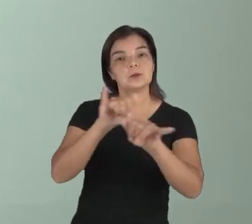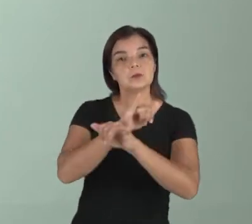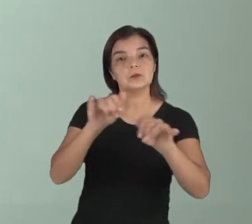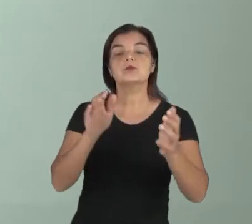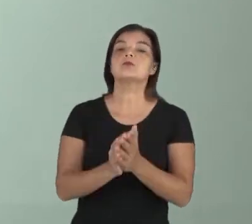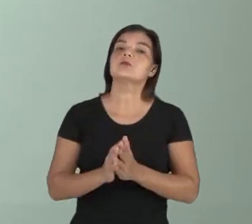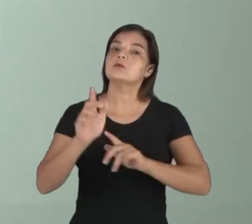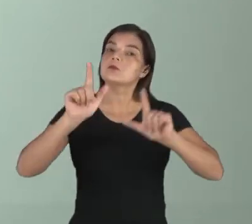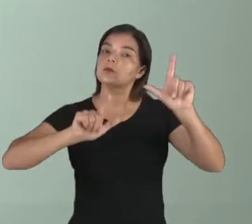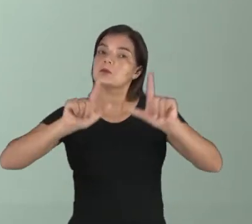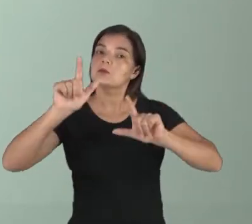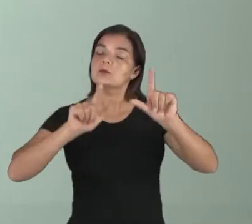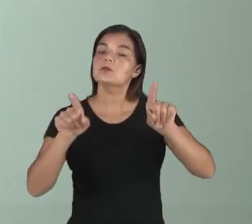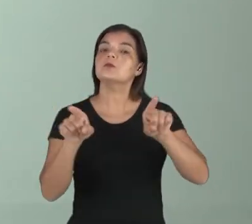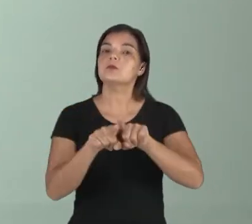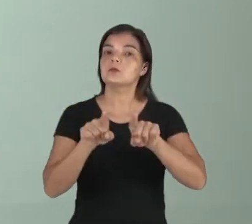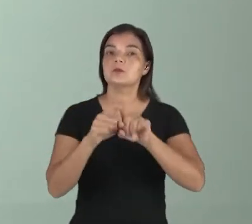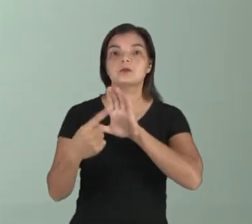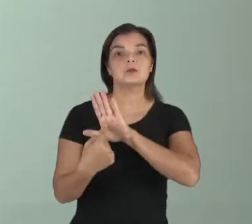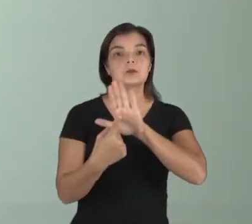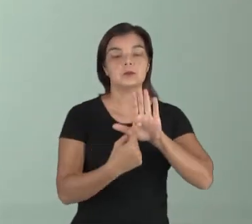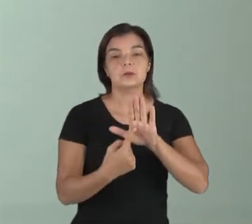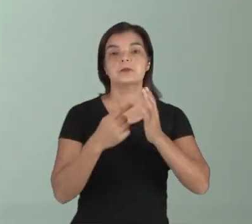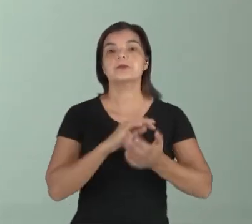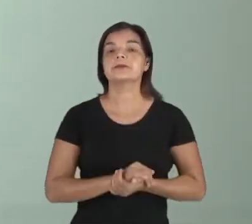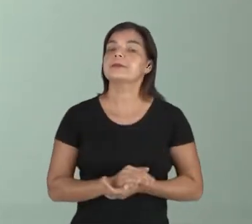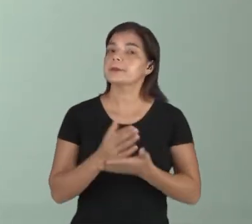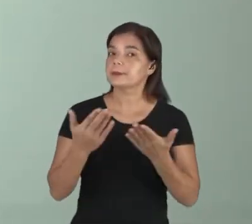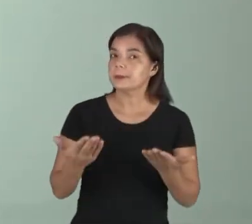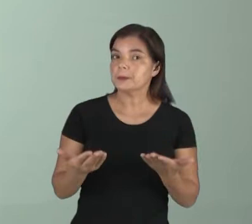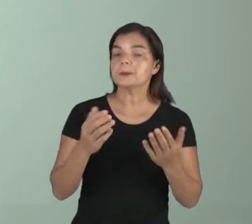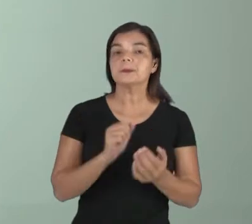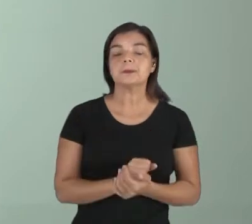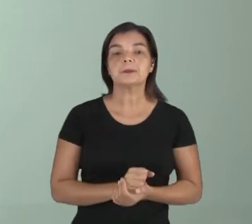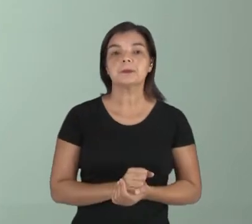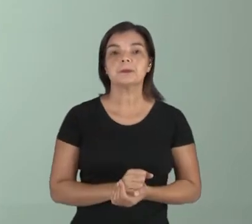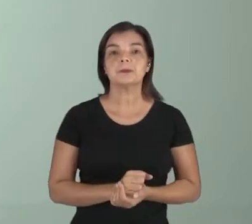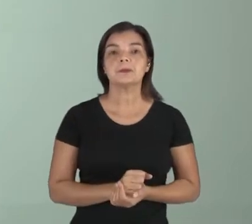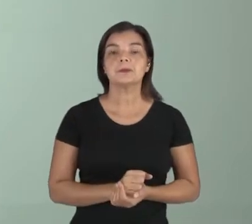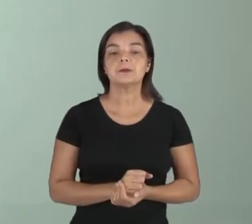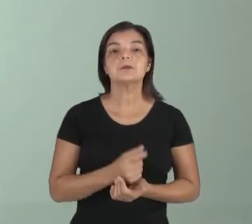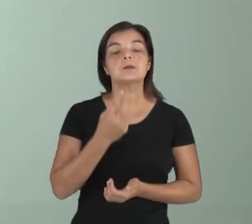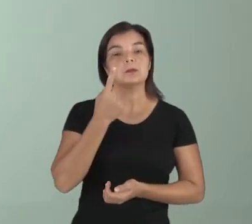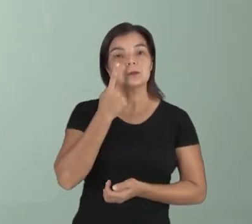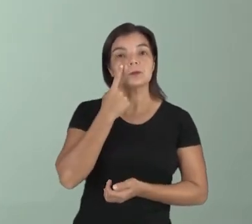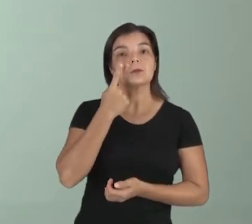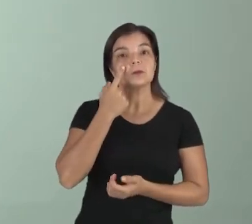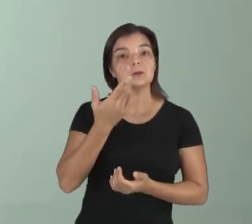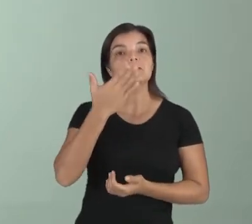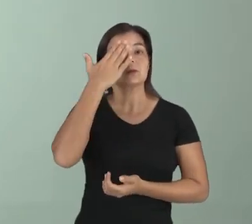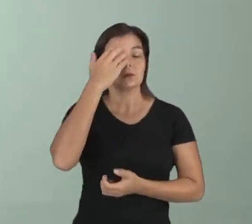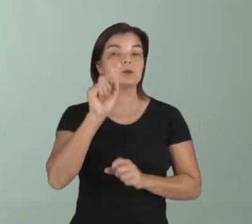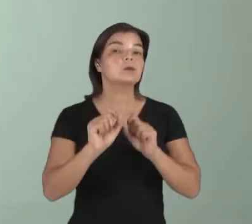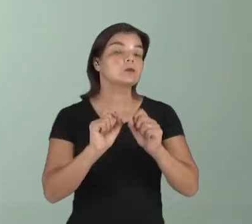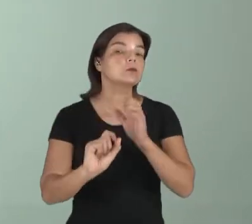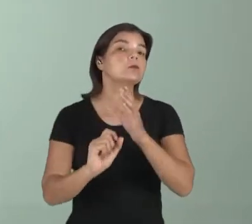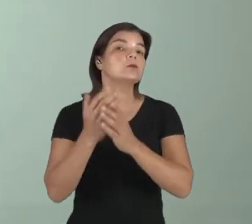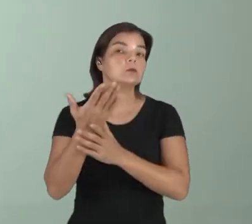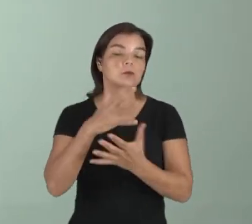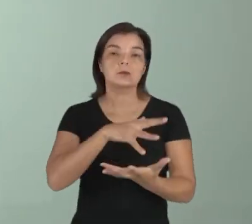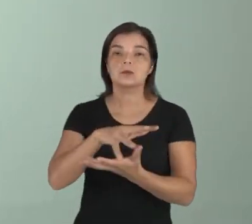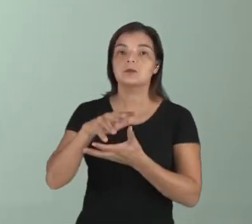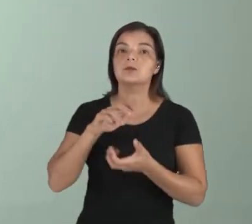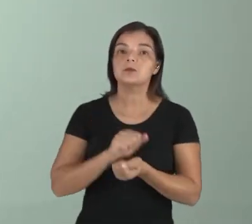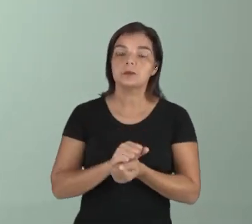nos programas televisivos que aparecem. Então, acabamos sabendo do que ocorre